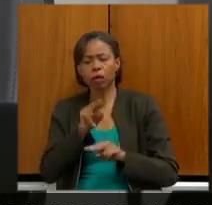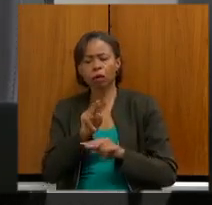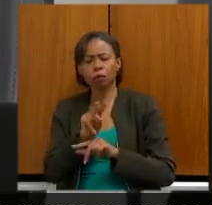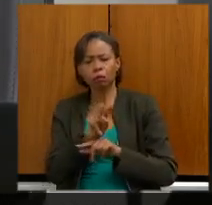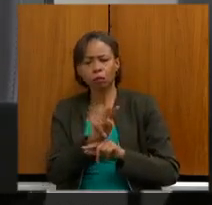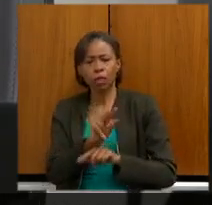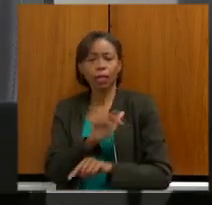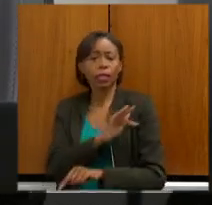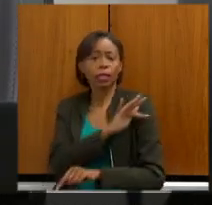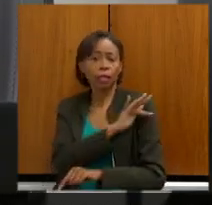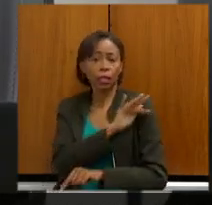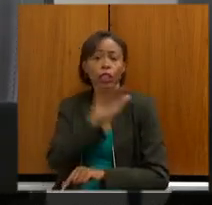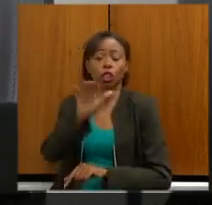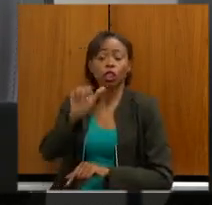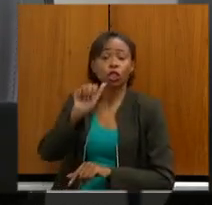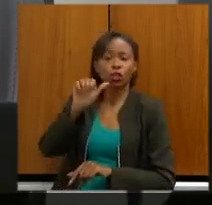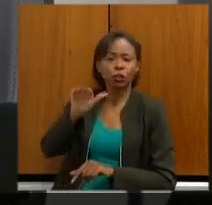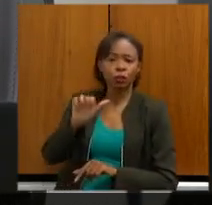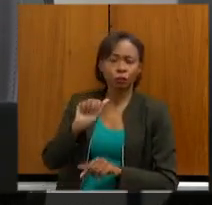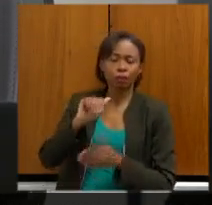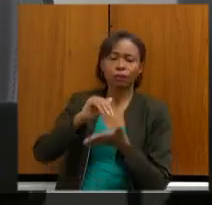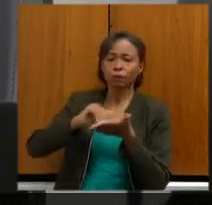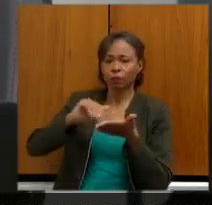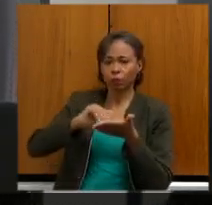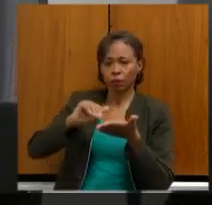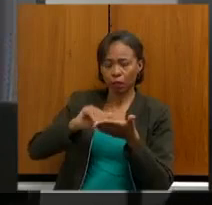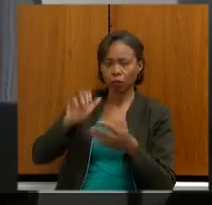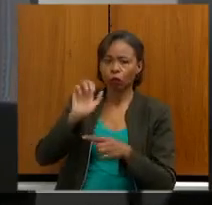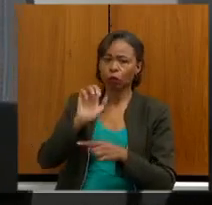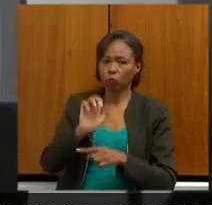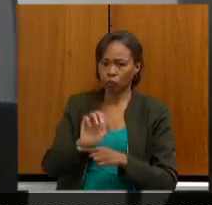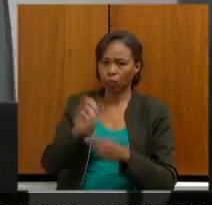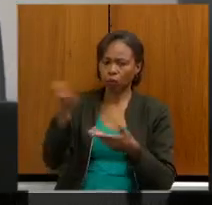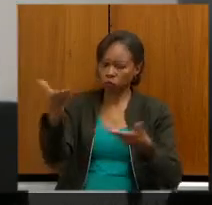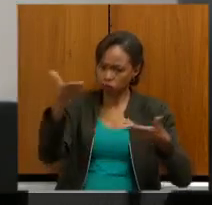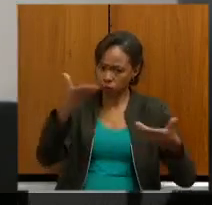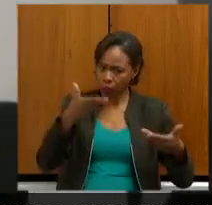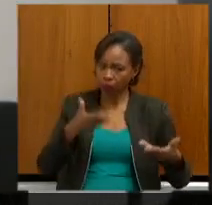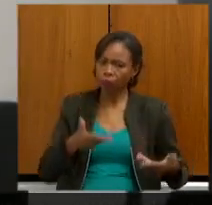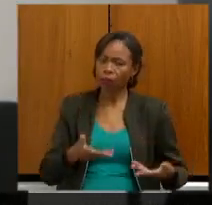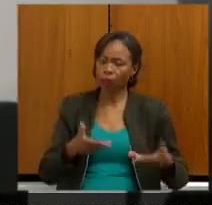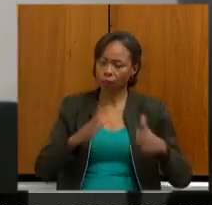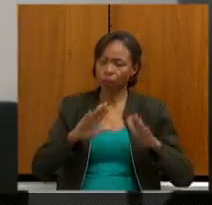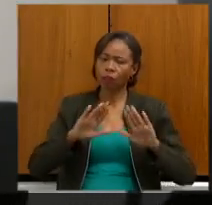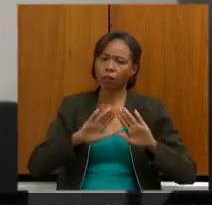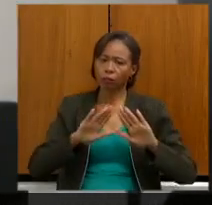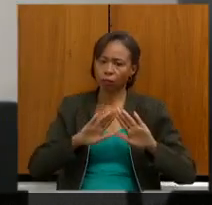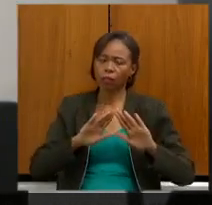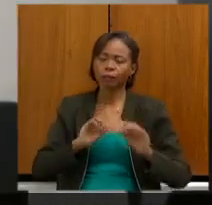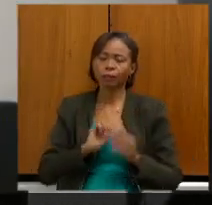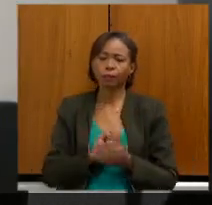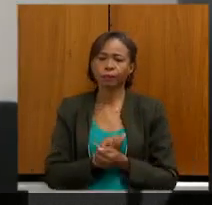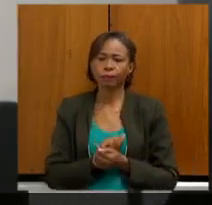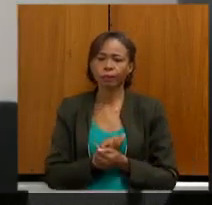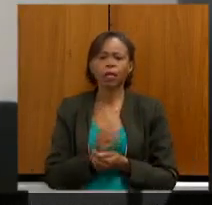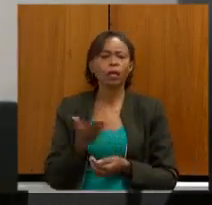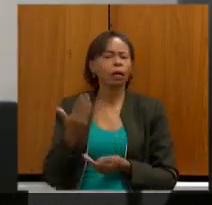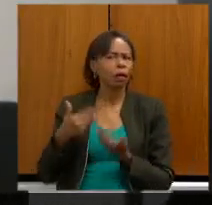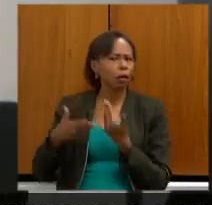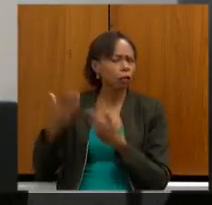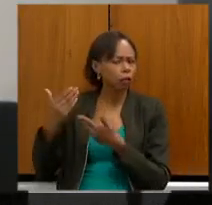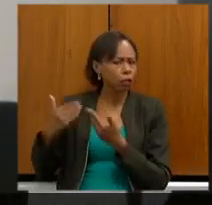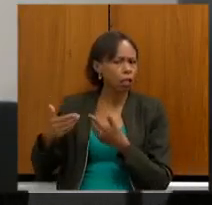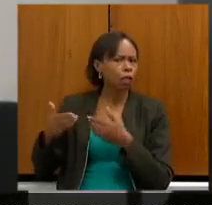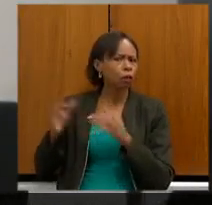secretários do Estado São convocados a está na Assembleia foi muito produtivo durante esses anos a gente acompanha